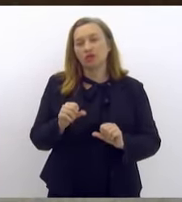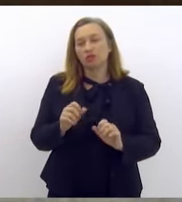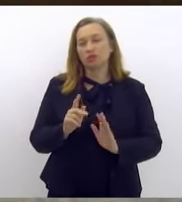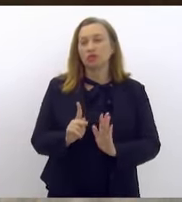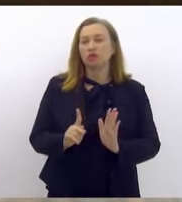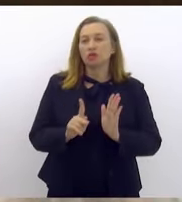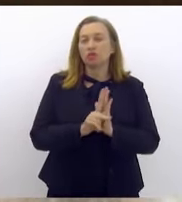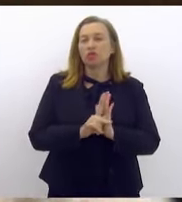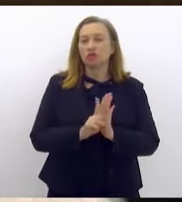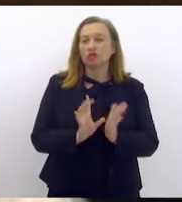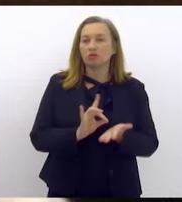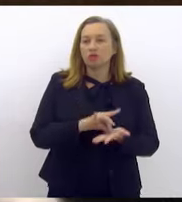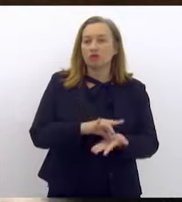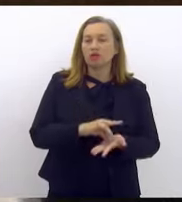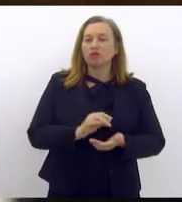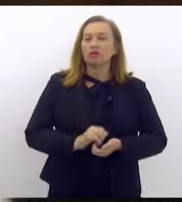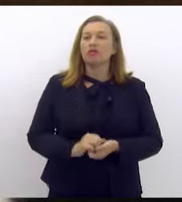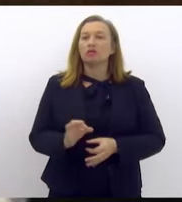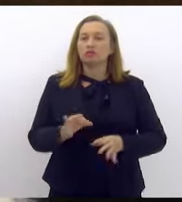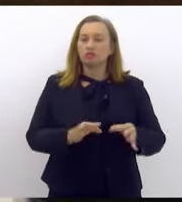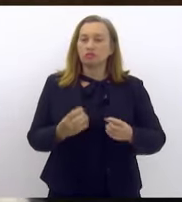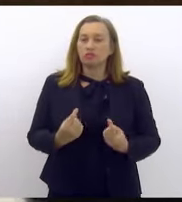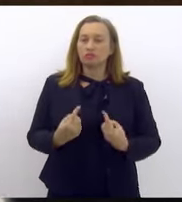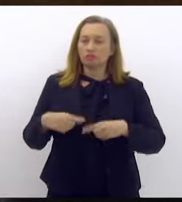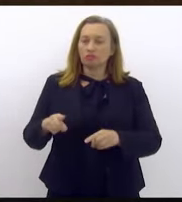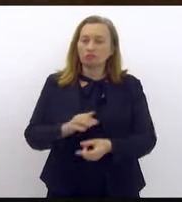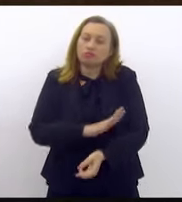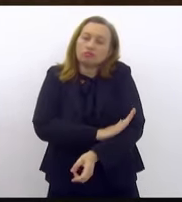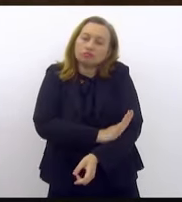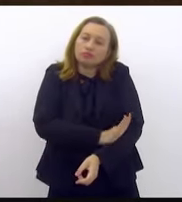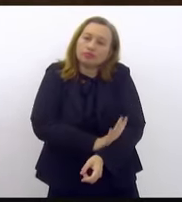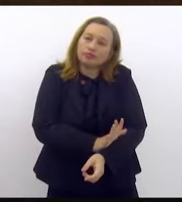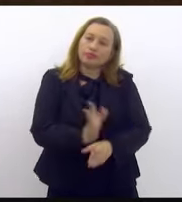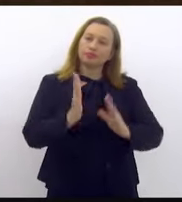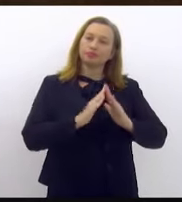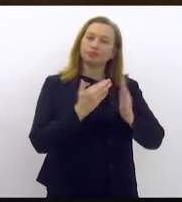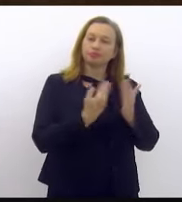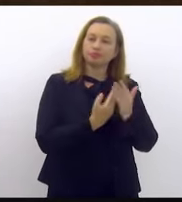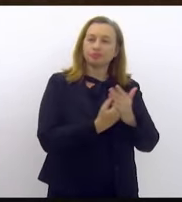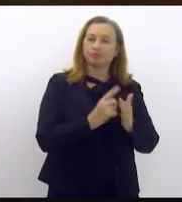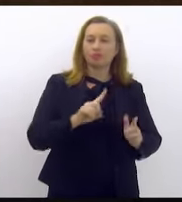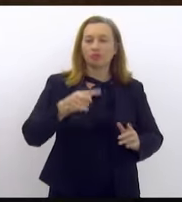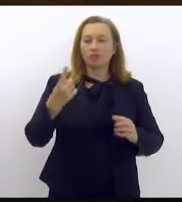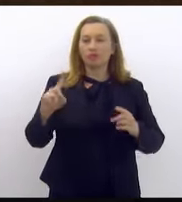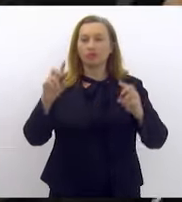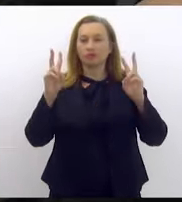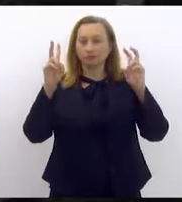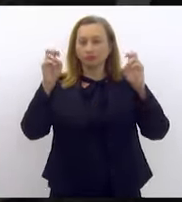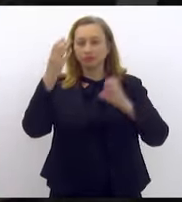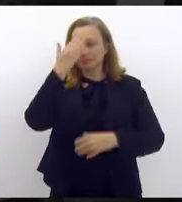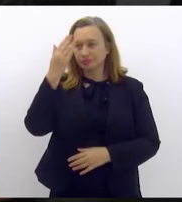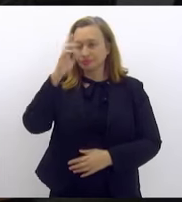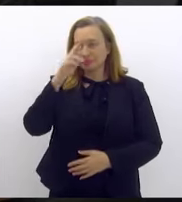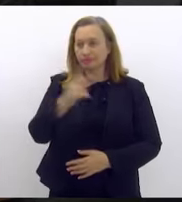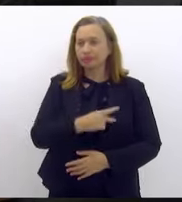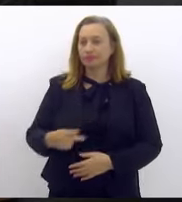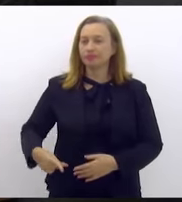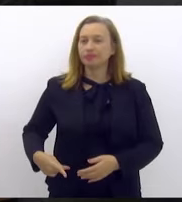do programa que institui o enfrentamento ao racismo nas escolas e da outras providências. Obrigado, presidente.